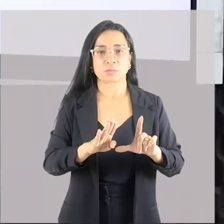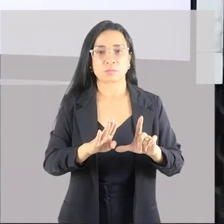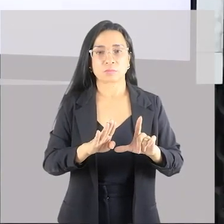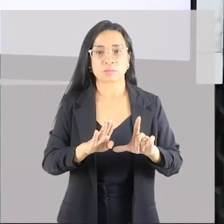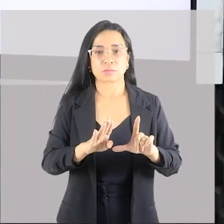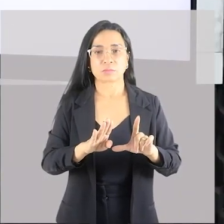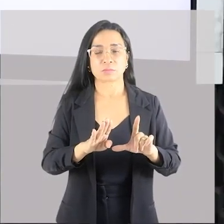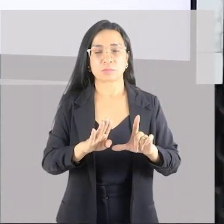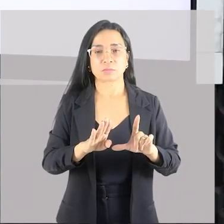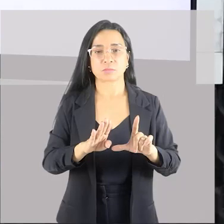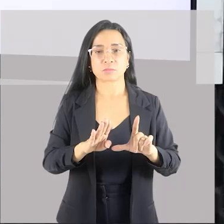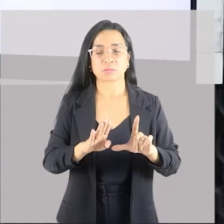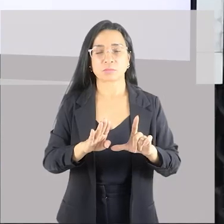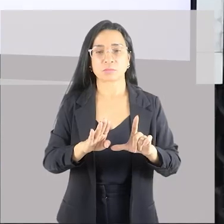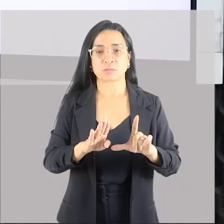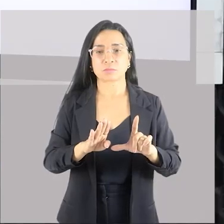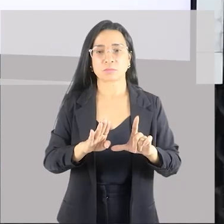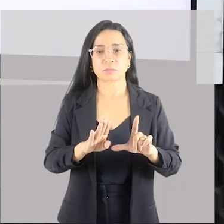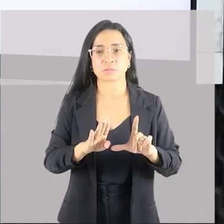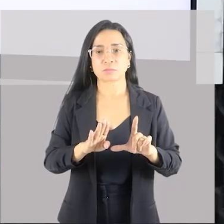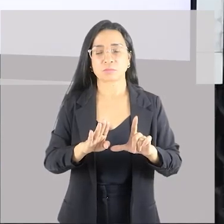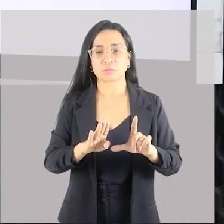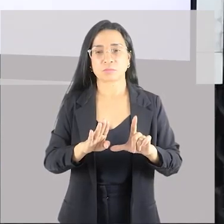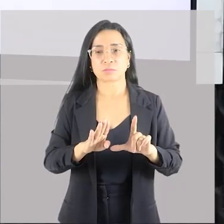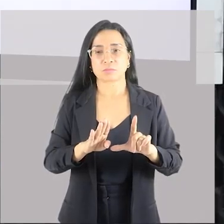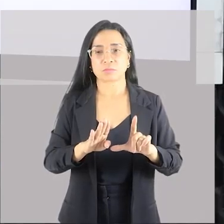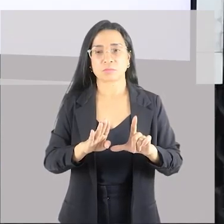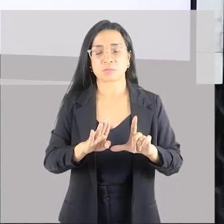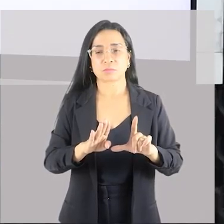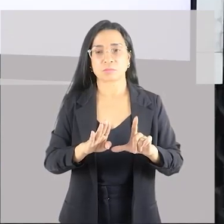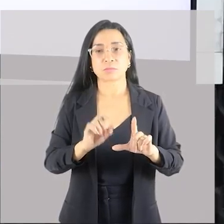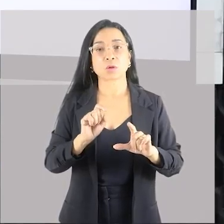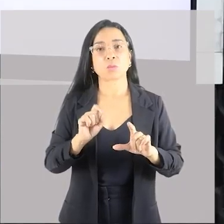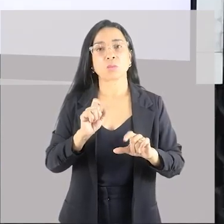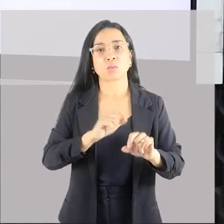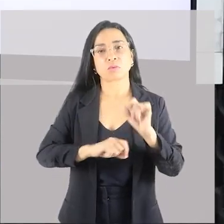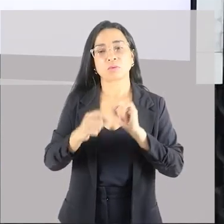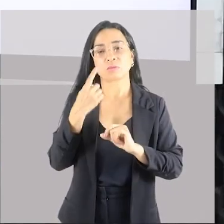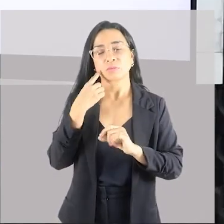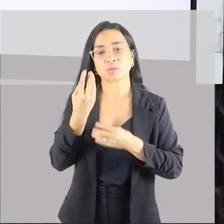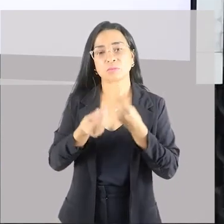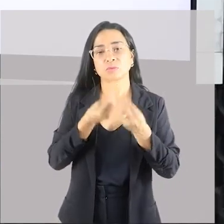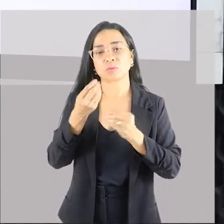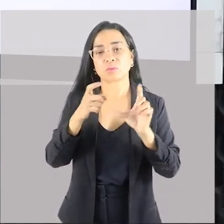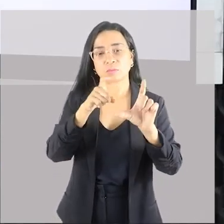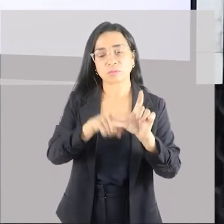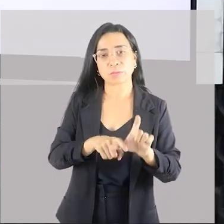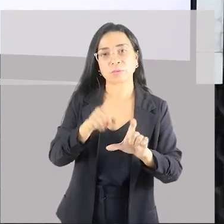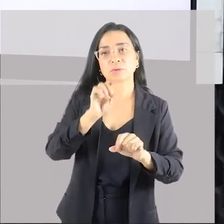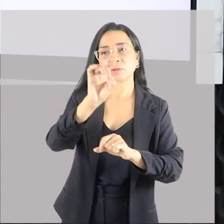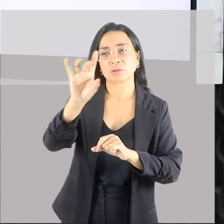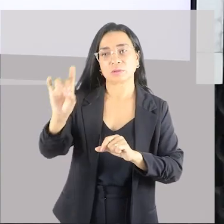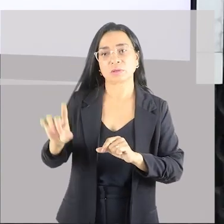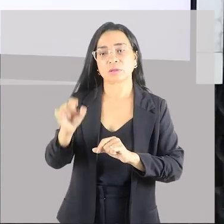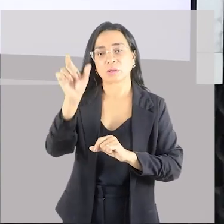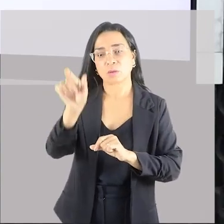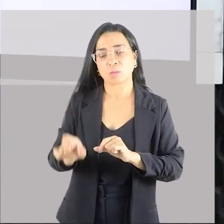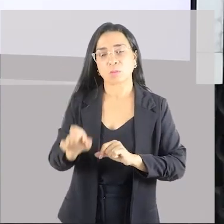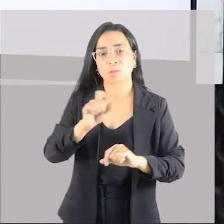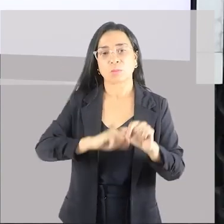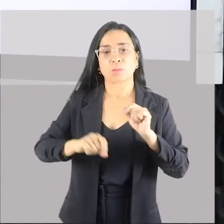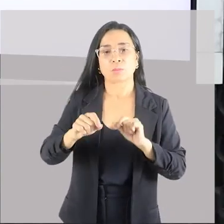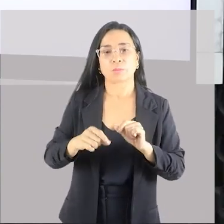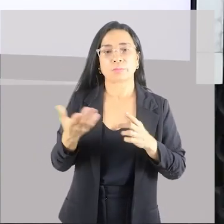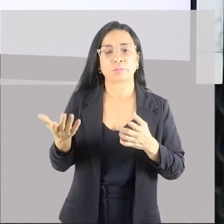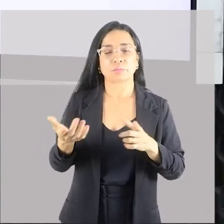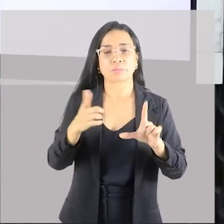ou convivência, ou até mesmo anuência, ou aquilo que nós consideramos como dependência de cada um. Segundo Locke, a